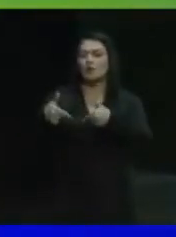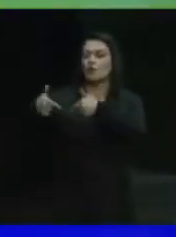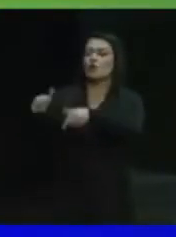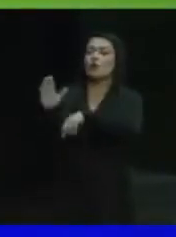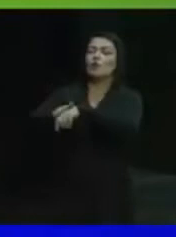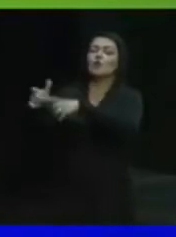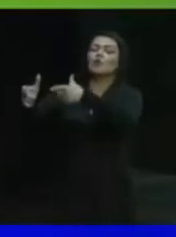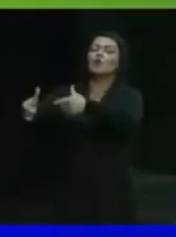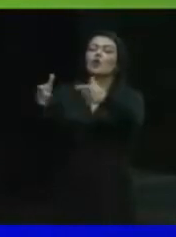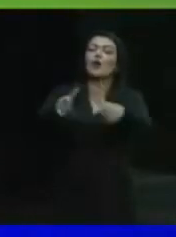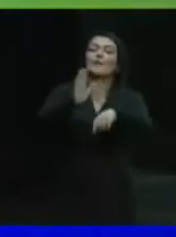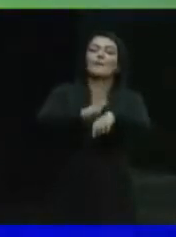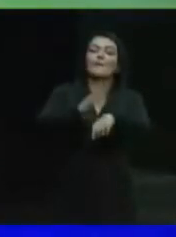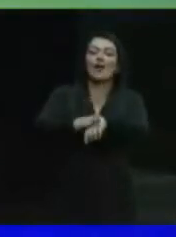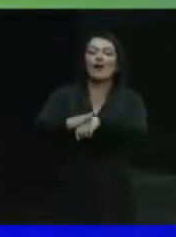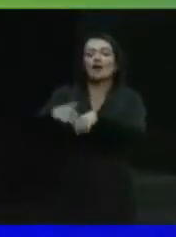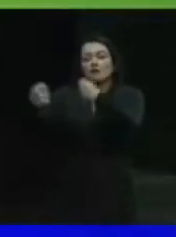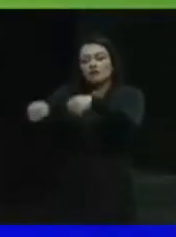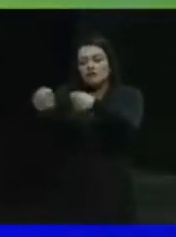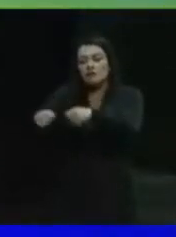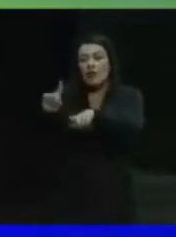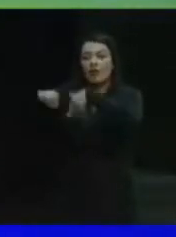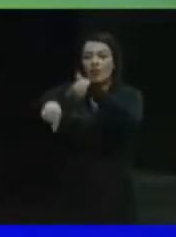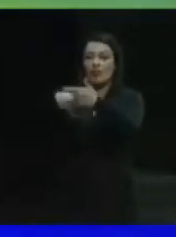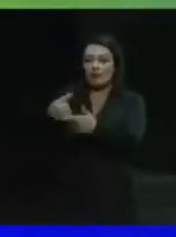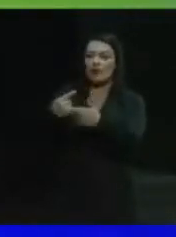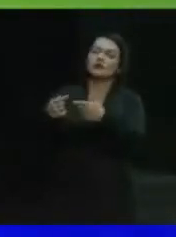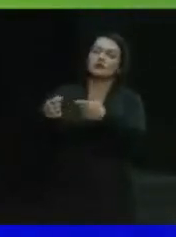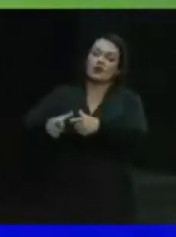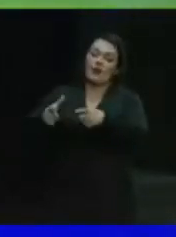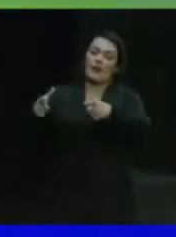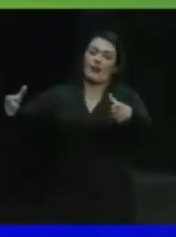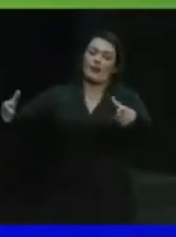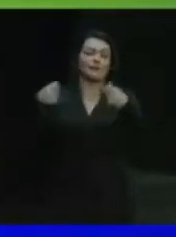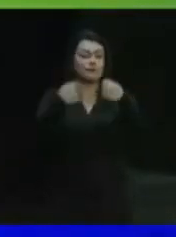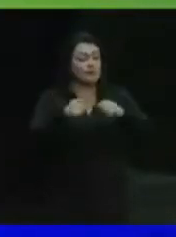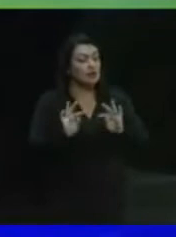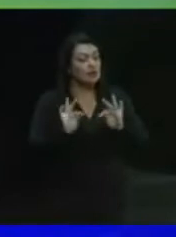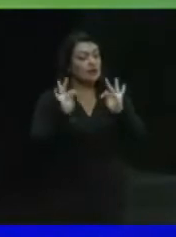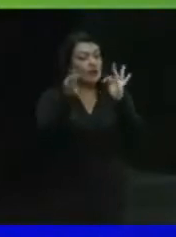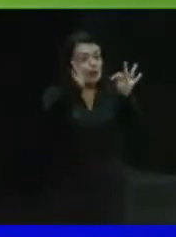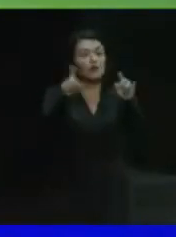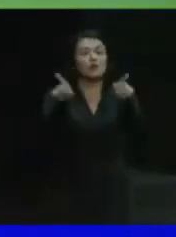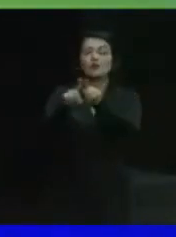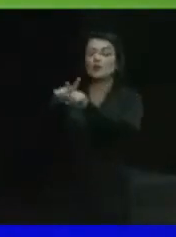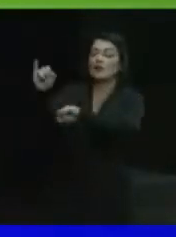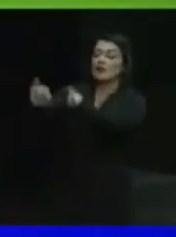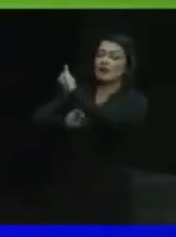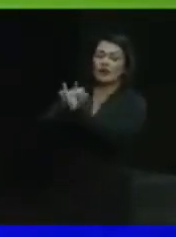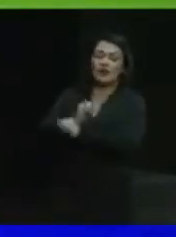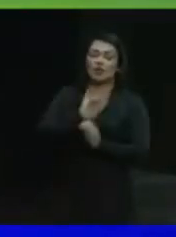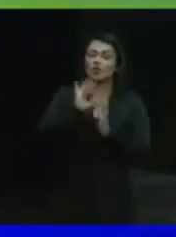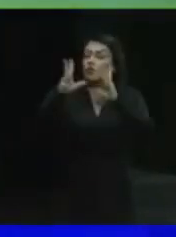mais carentes e depois expandimos. Precisamos de tecnologia e de internet nas